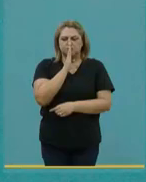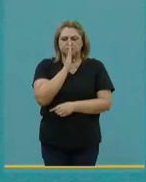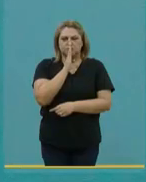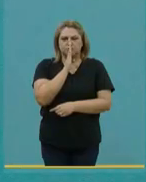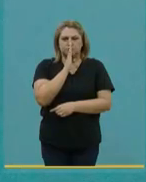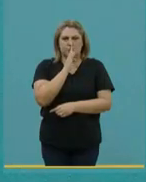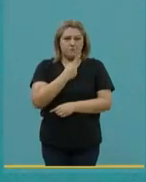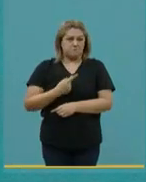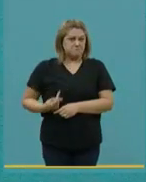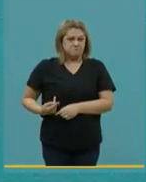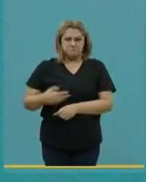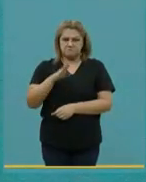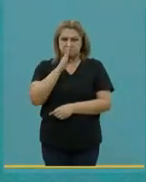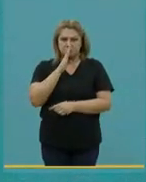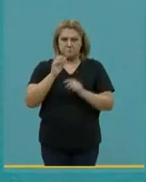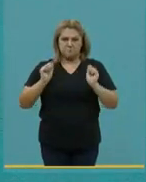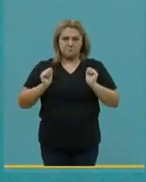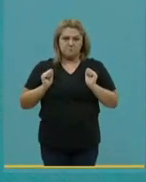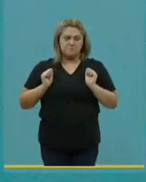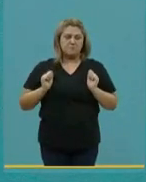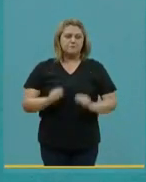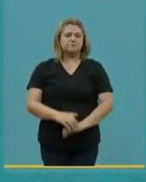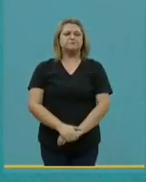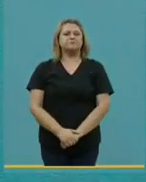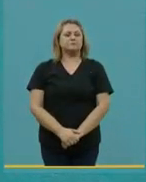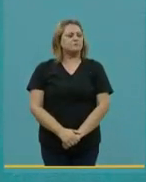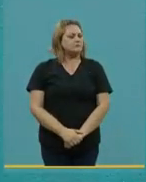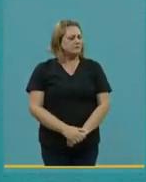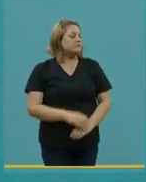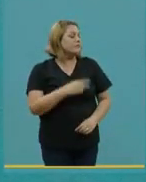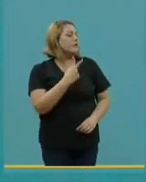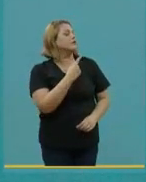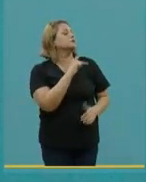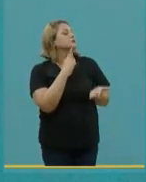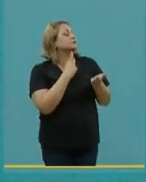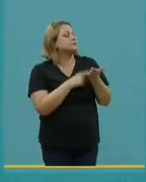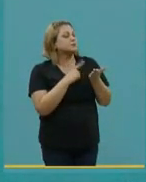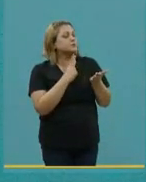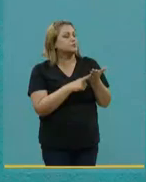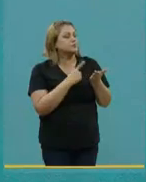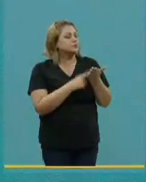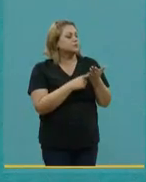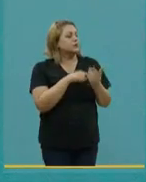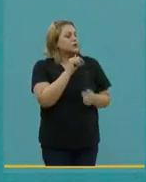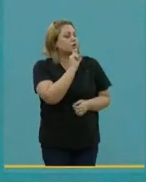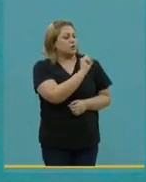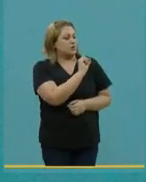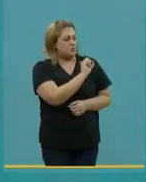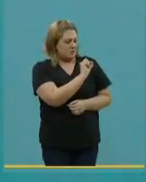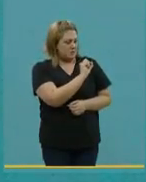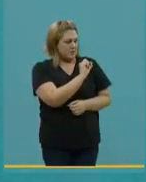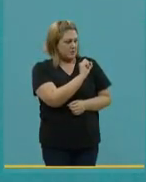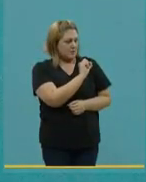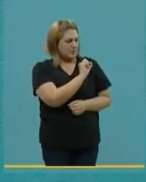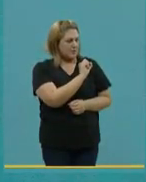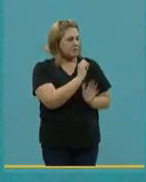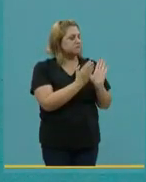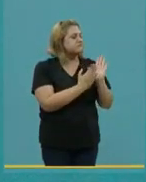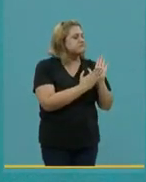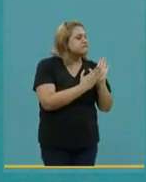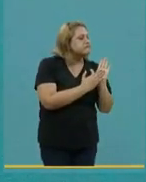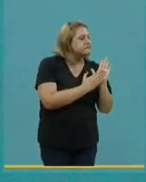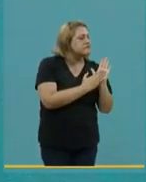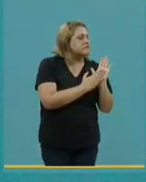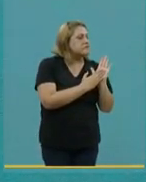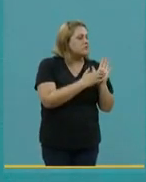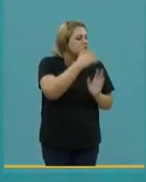governos candidata qual será seu domício compromisso do seu governo com a defesa dos povos